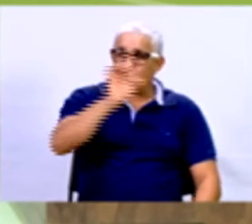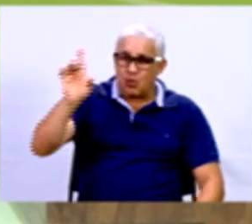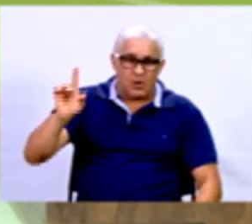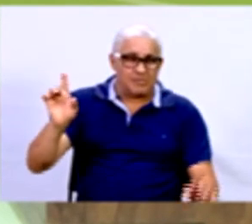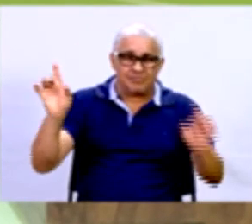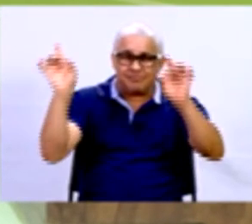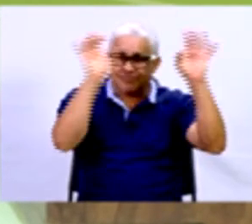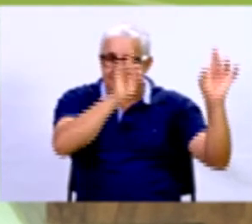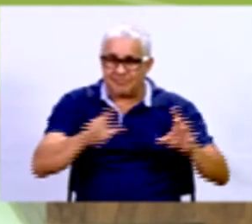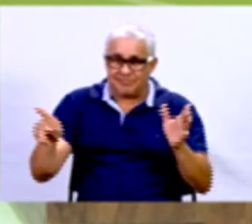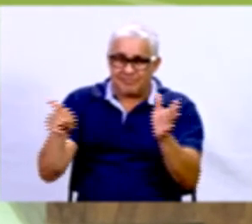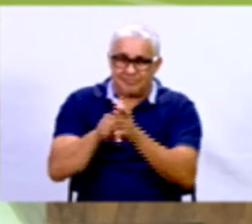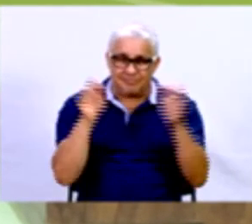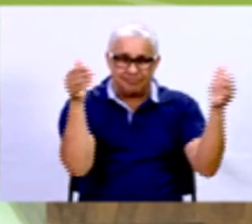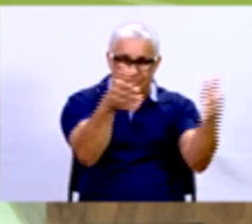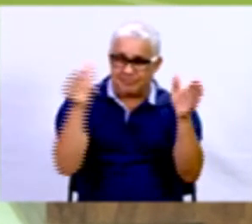específico.